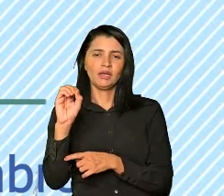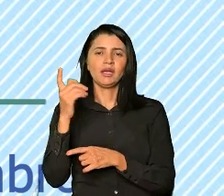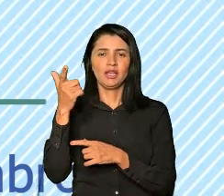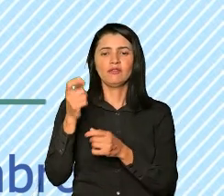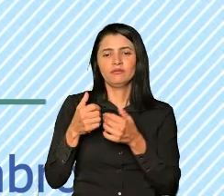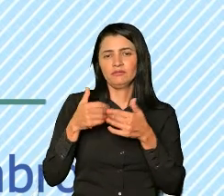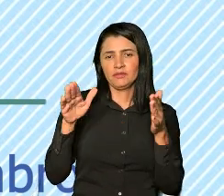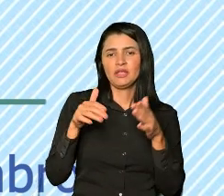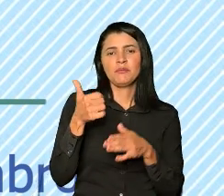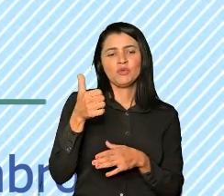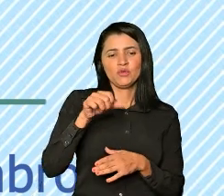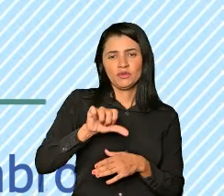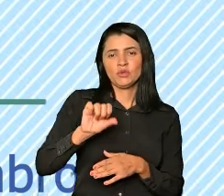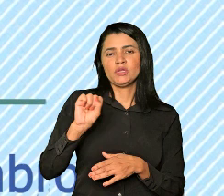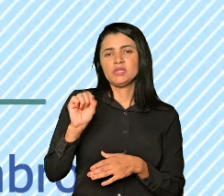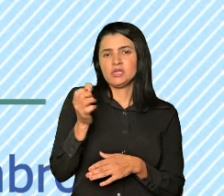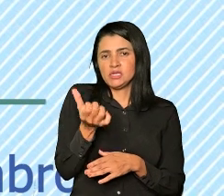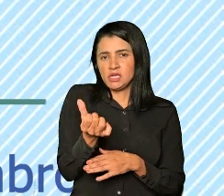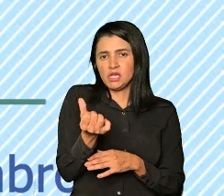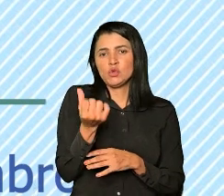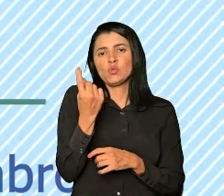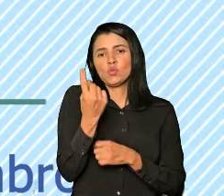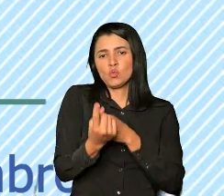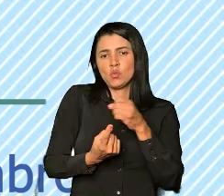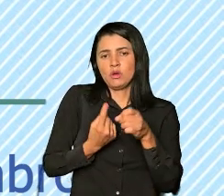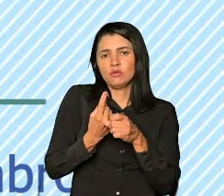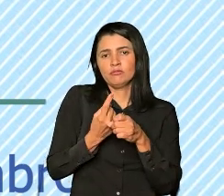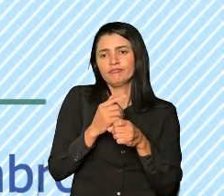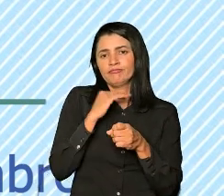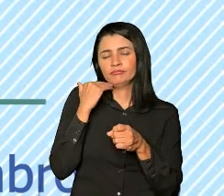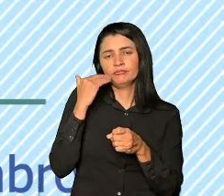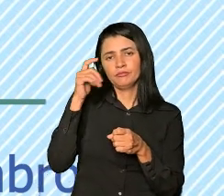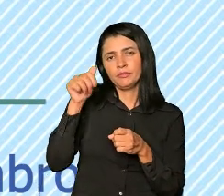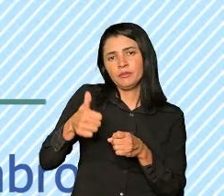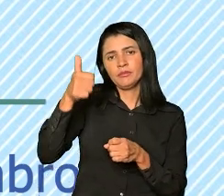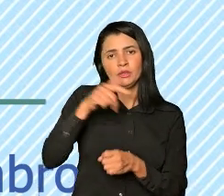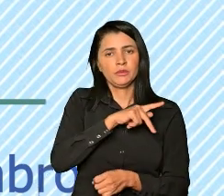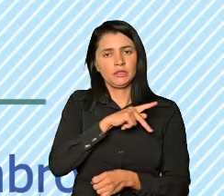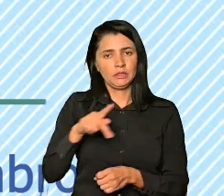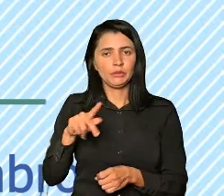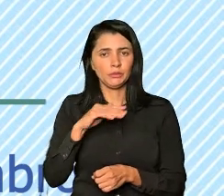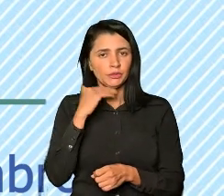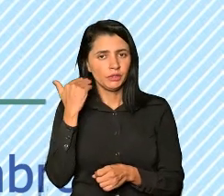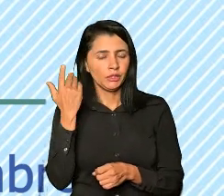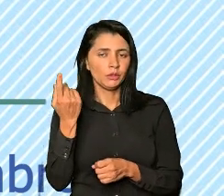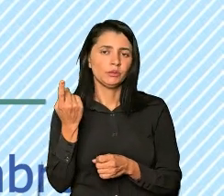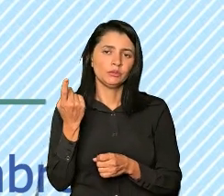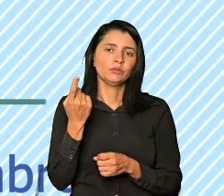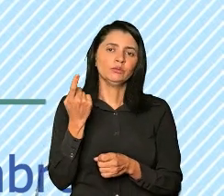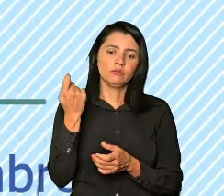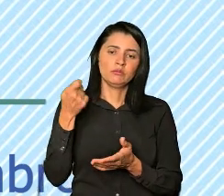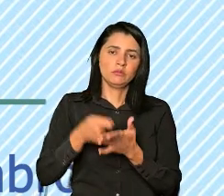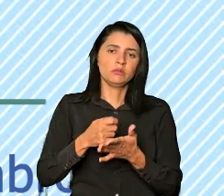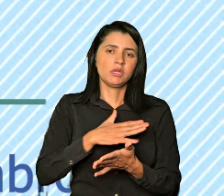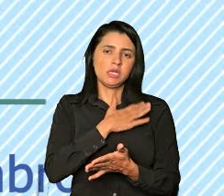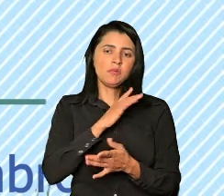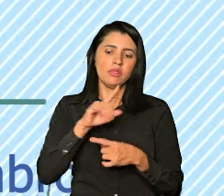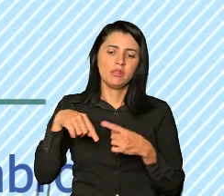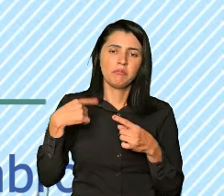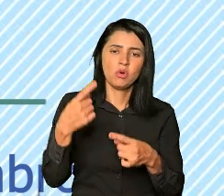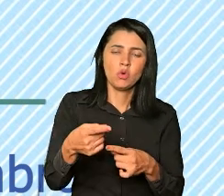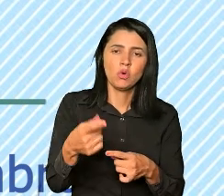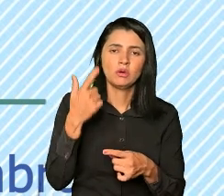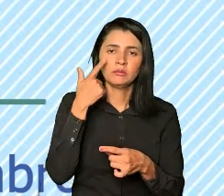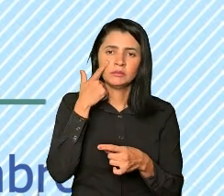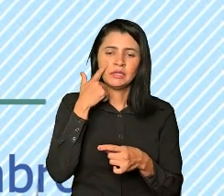em 1986, um ano após a morte do nosso primeiro presidente civil, após o regime militar, né? Essa noção